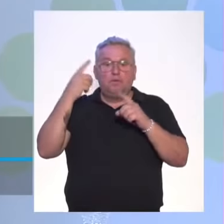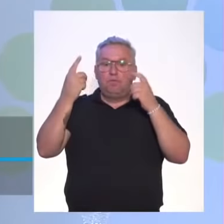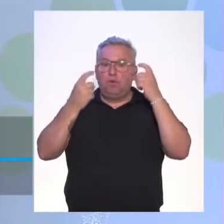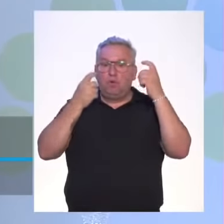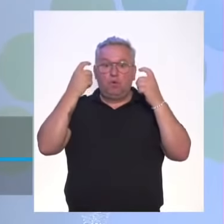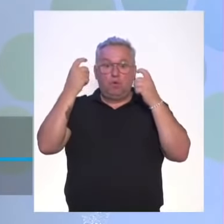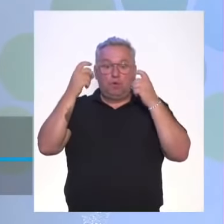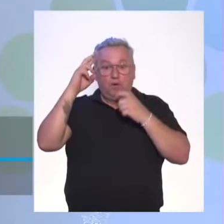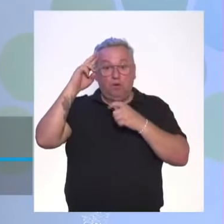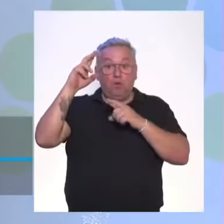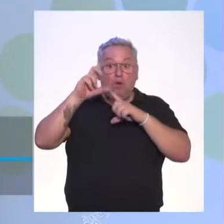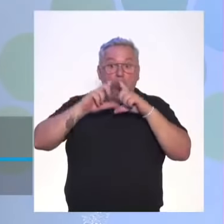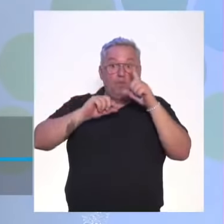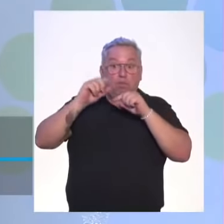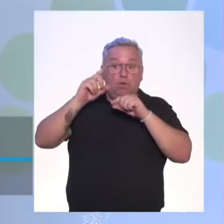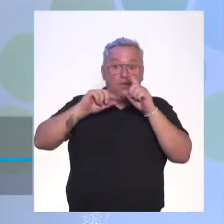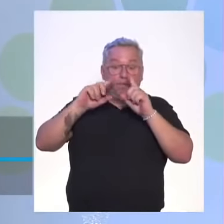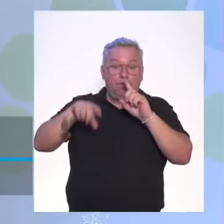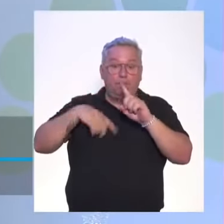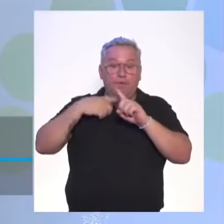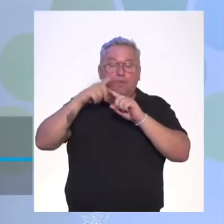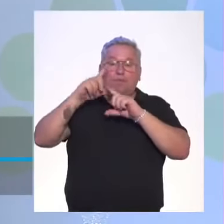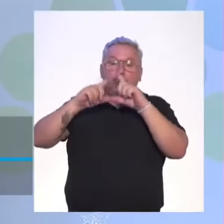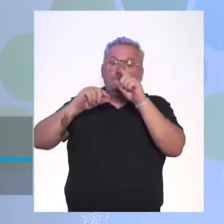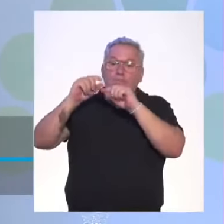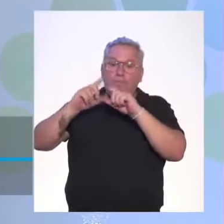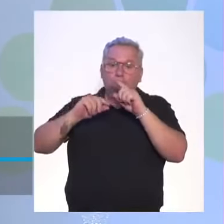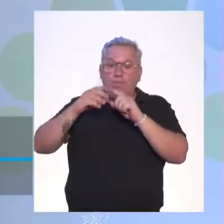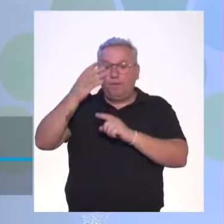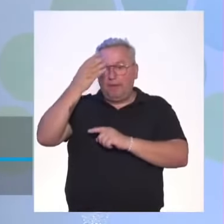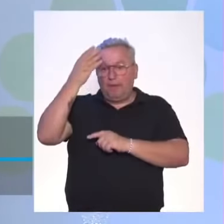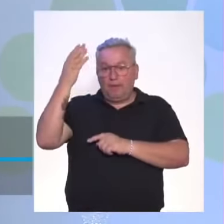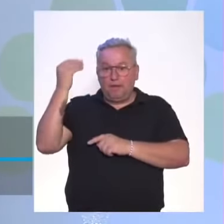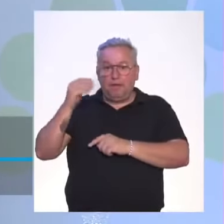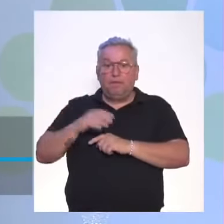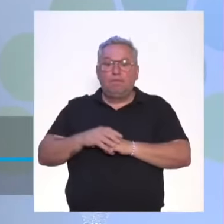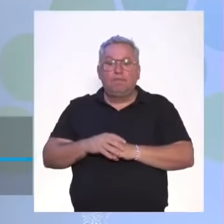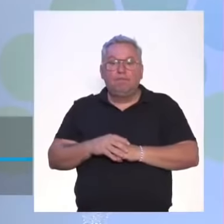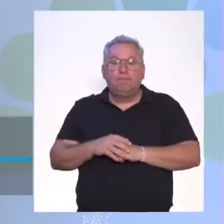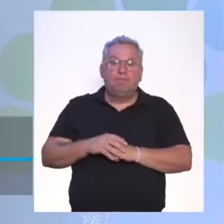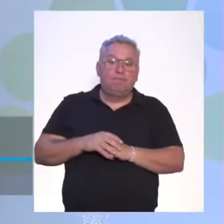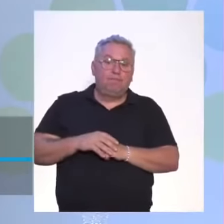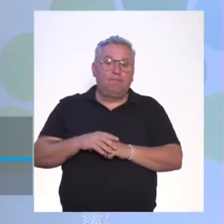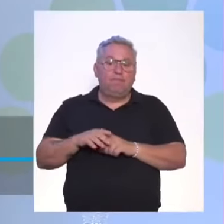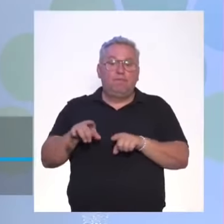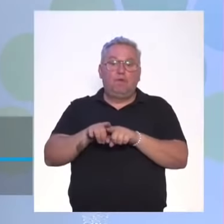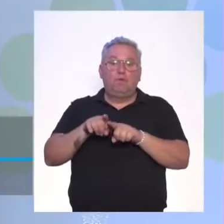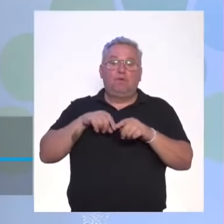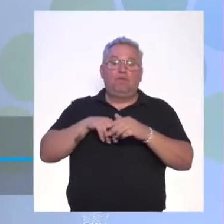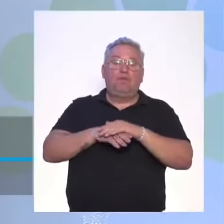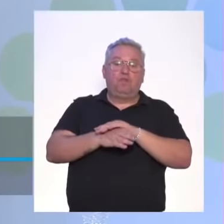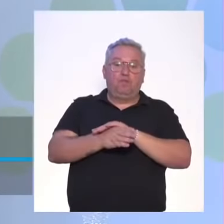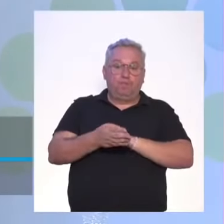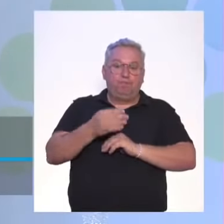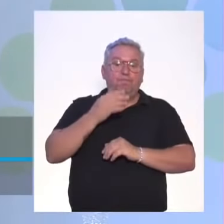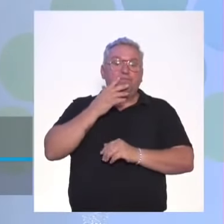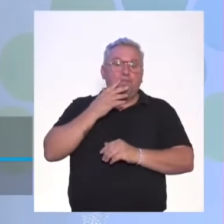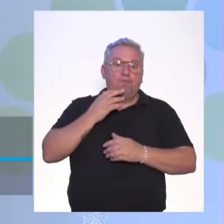preocupado em ser dono das Estrelas para ter mais estrelas que esquece de escutar também o bicho né trabalho